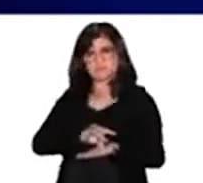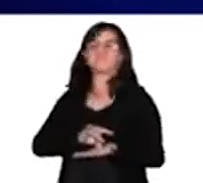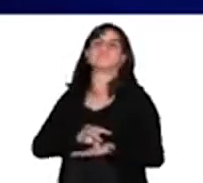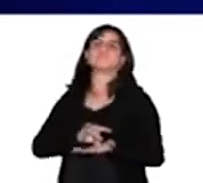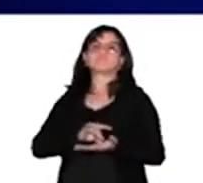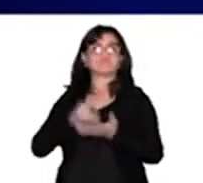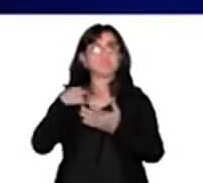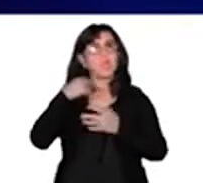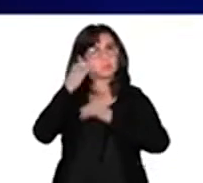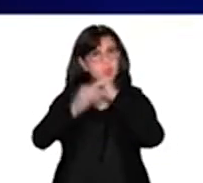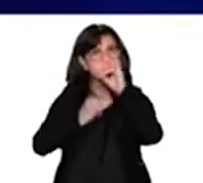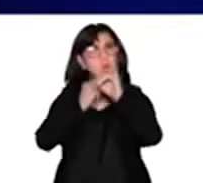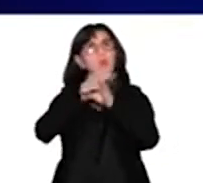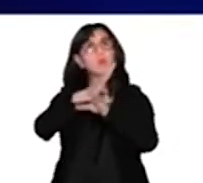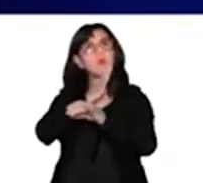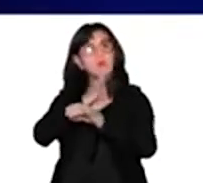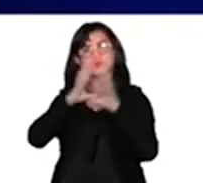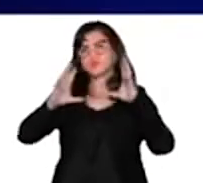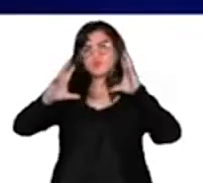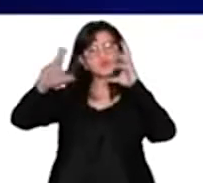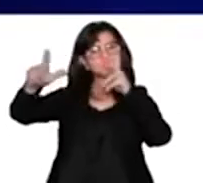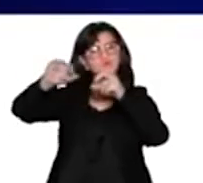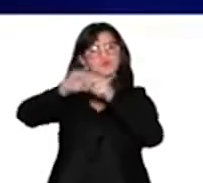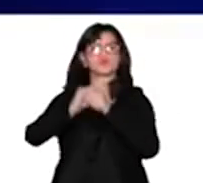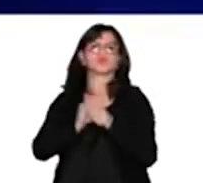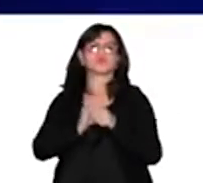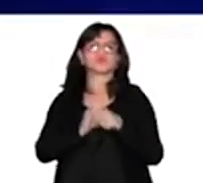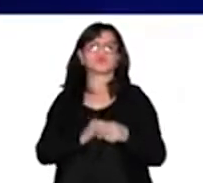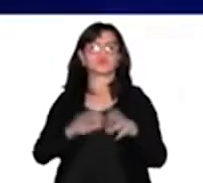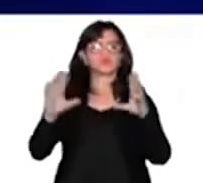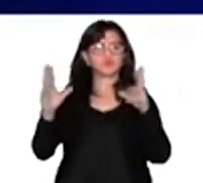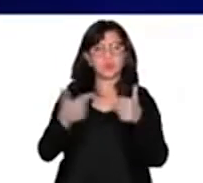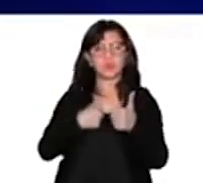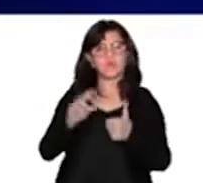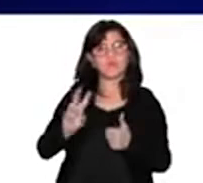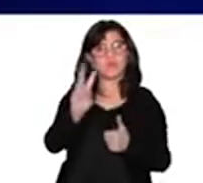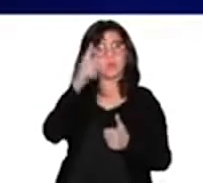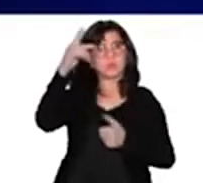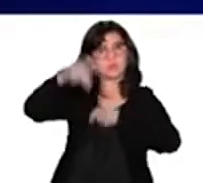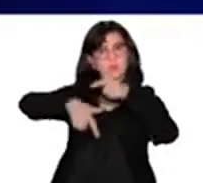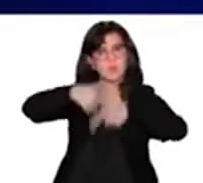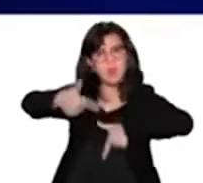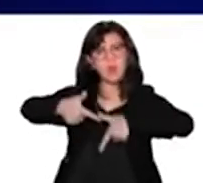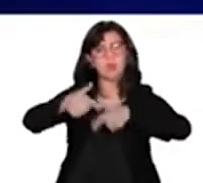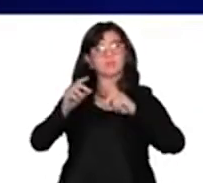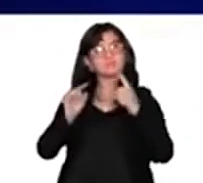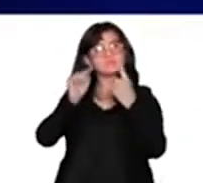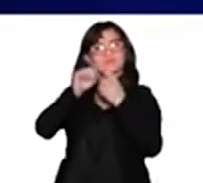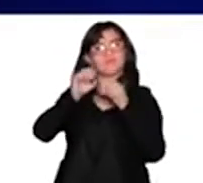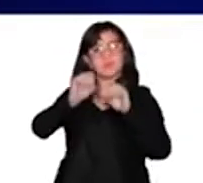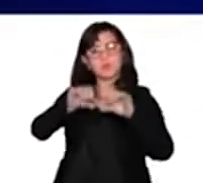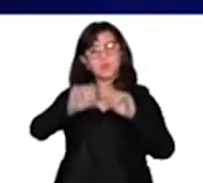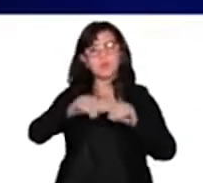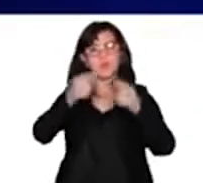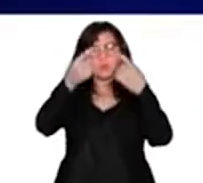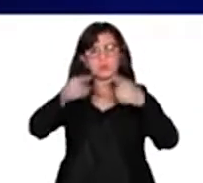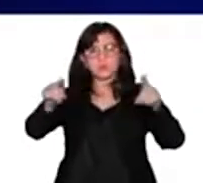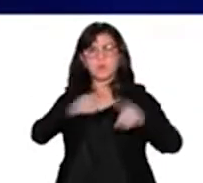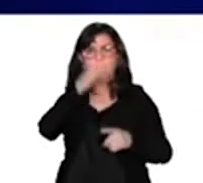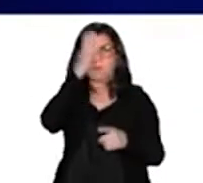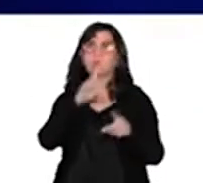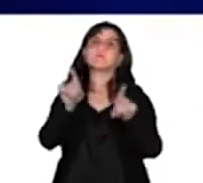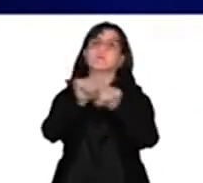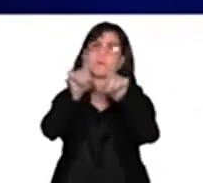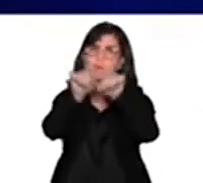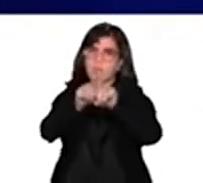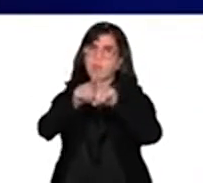é internacionalmente conhecido pela magnitude e pelo valor dos seus trabalhos em prol da educação musical no Brasil e também das suas